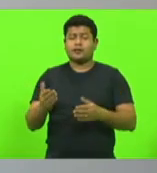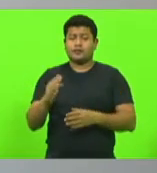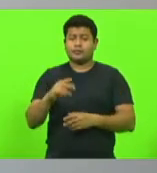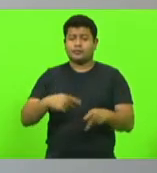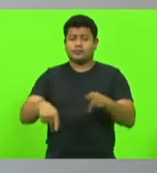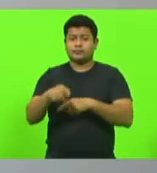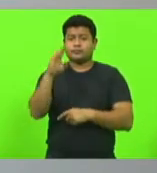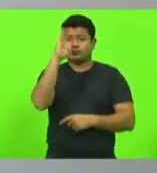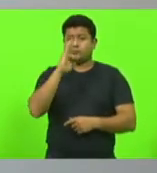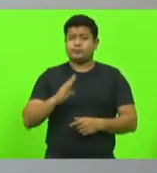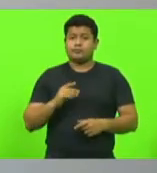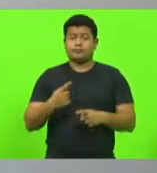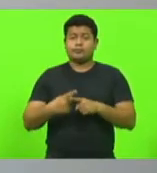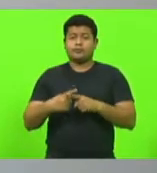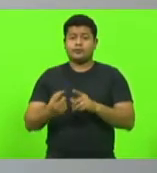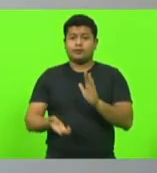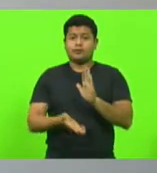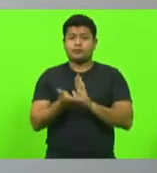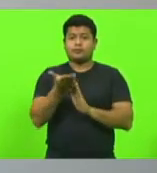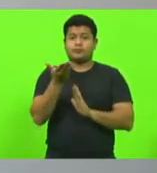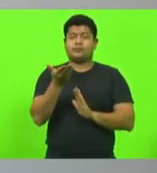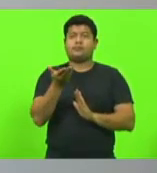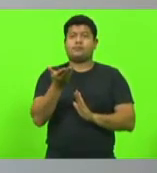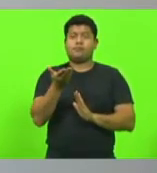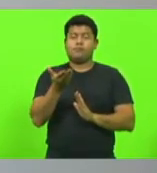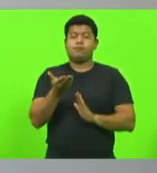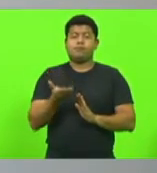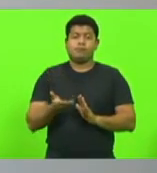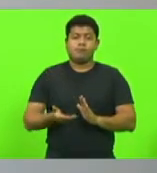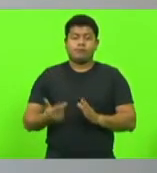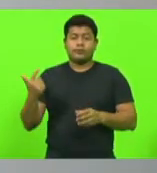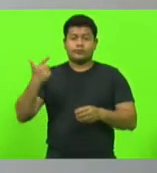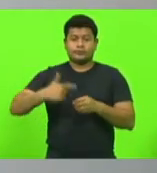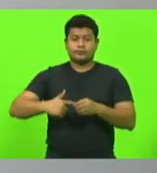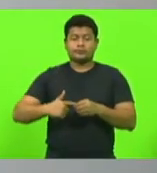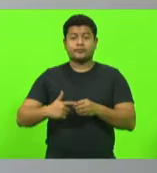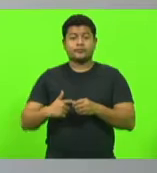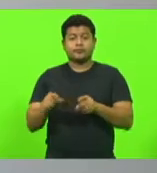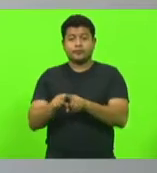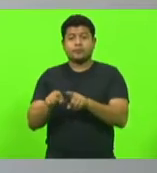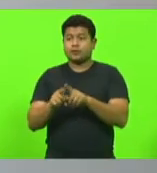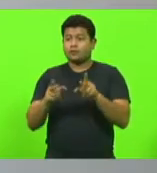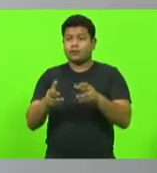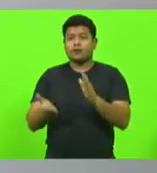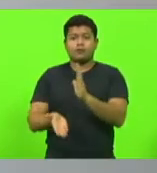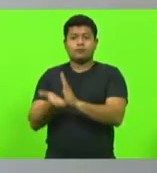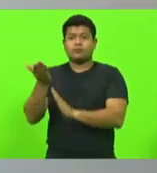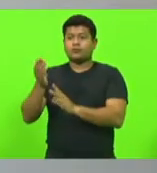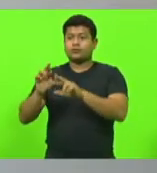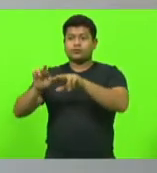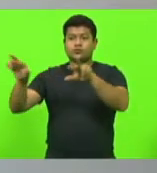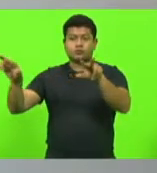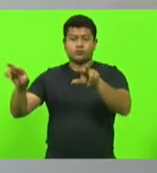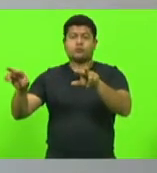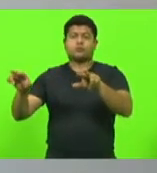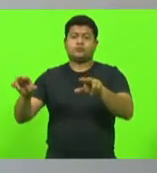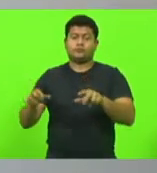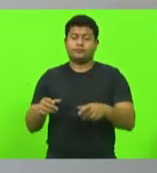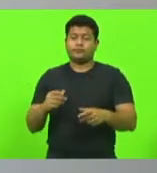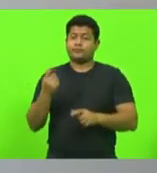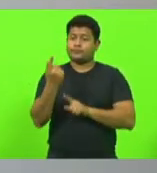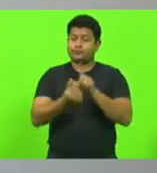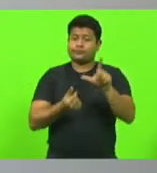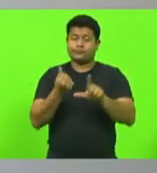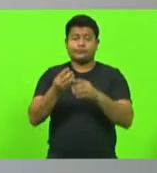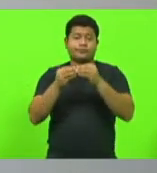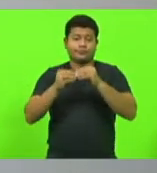vez que quando aumenta essas commodities, aumenta o preço de tudo, toda a logística ela é prejudicada. Só que nós